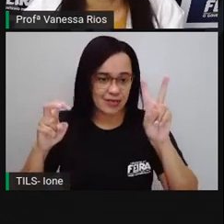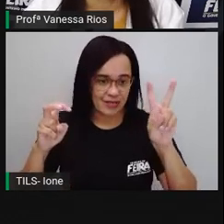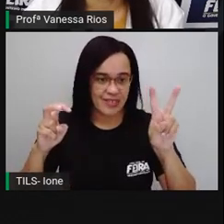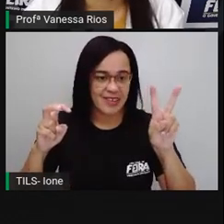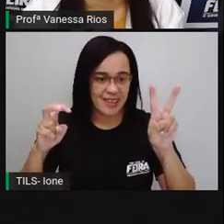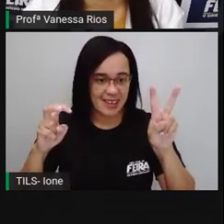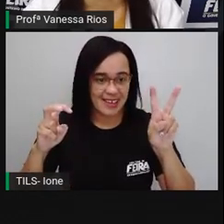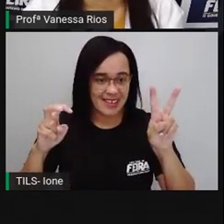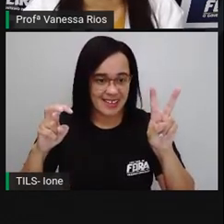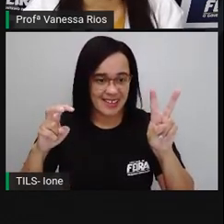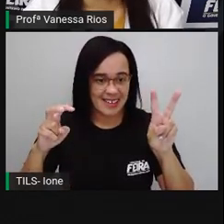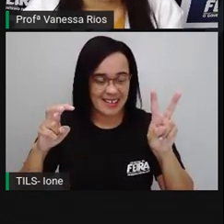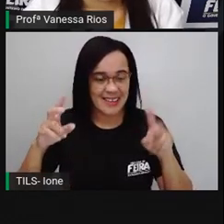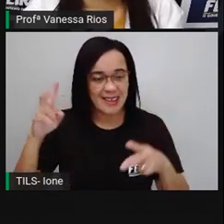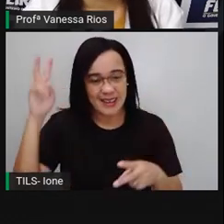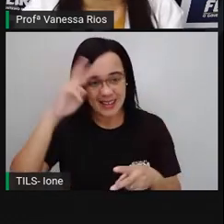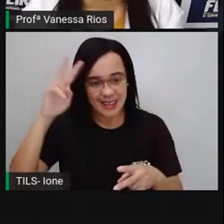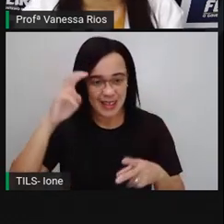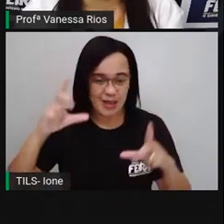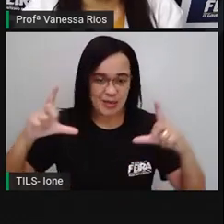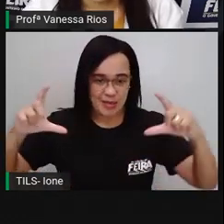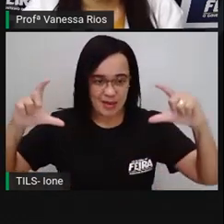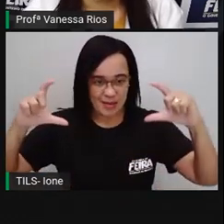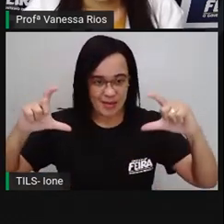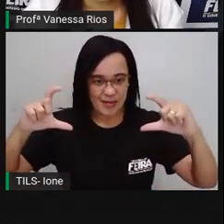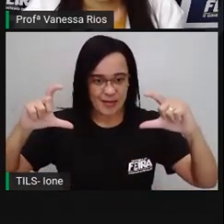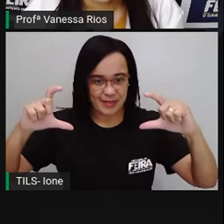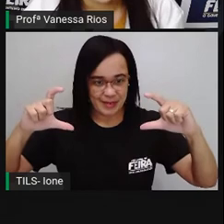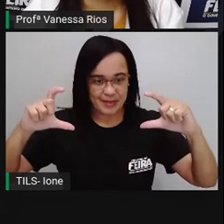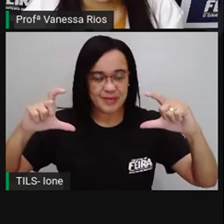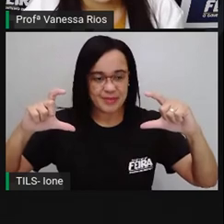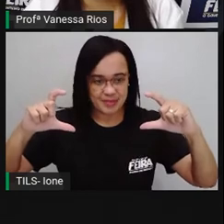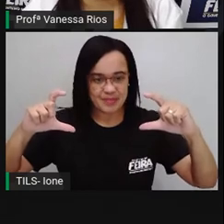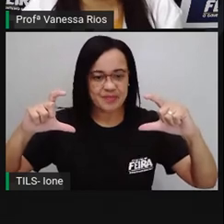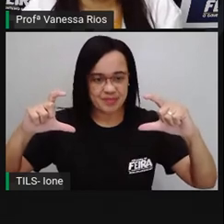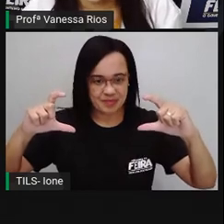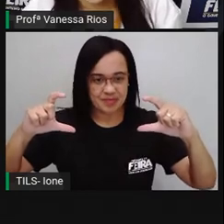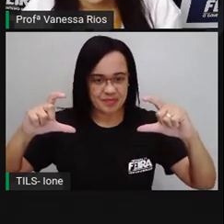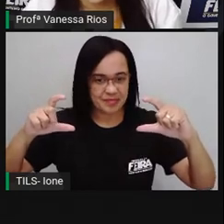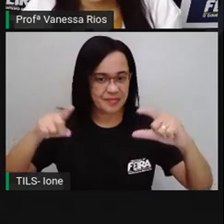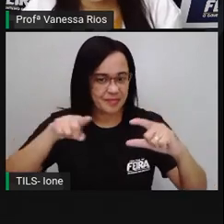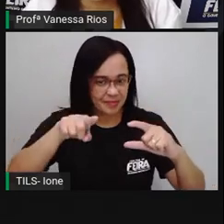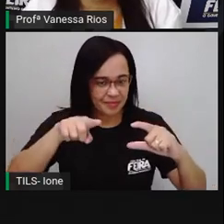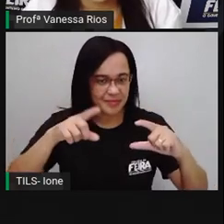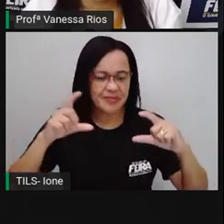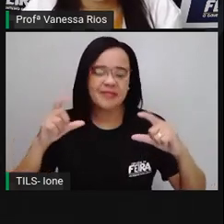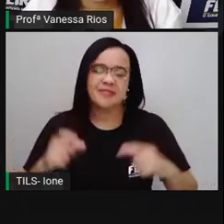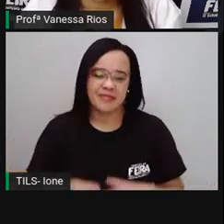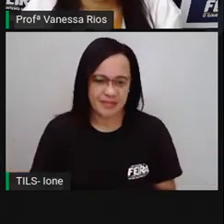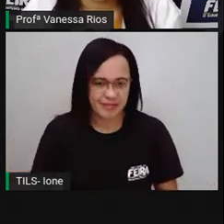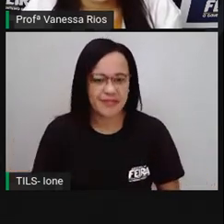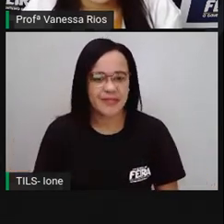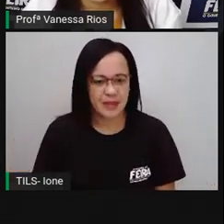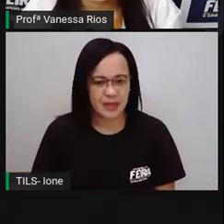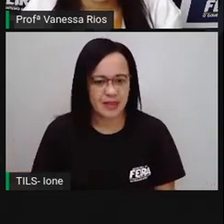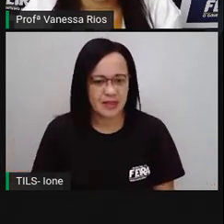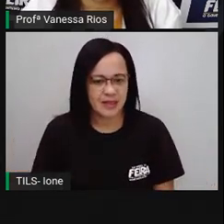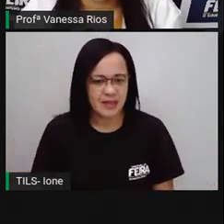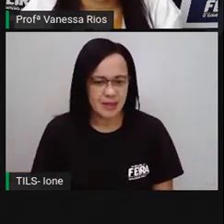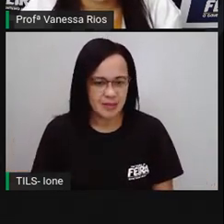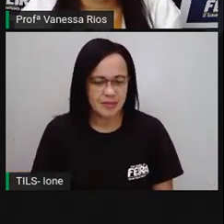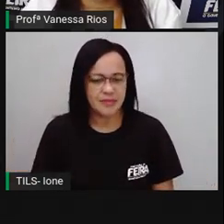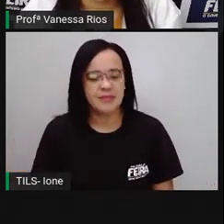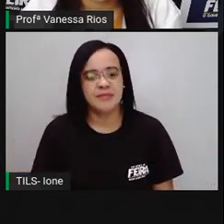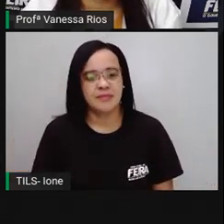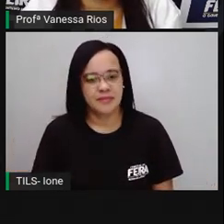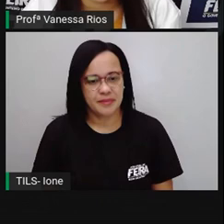B menos A mais F igual a 2. V é o quê? Vértices. Então,